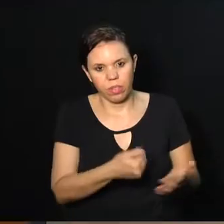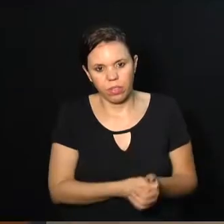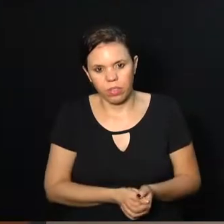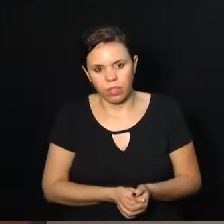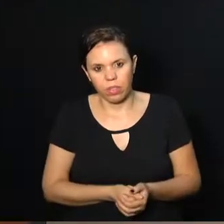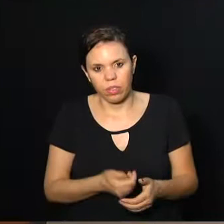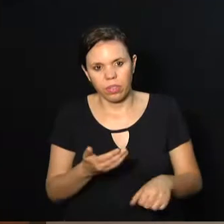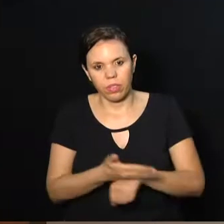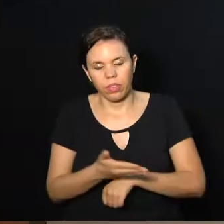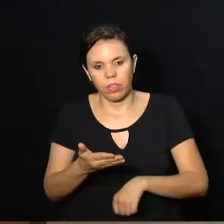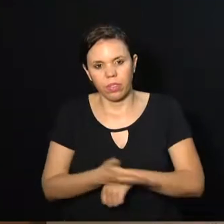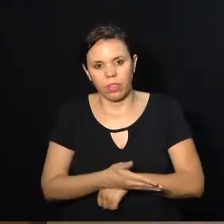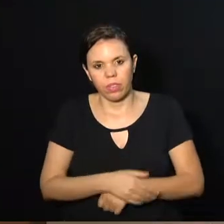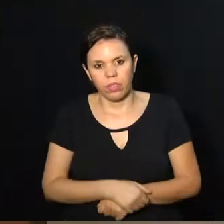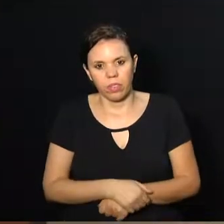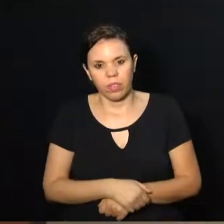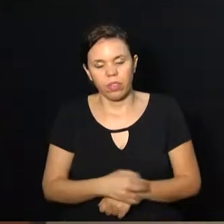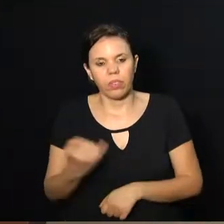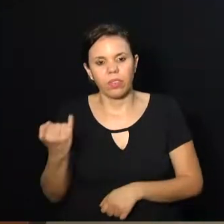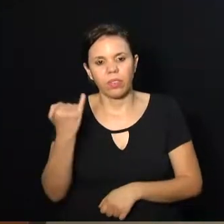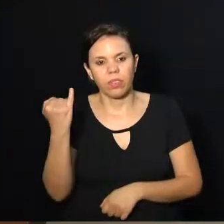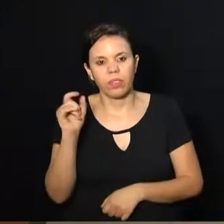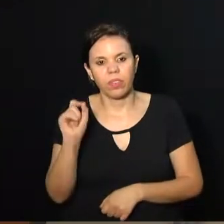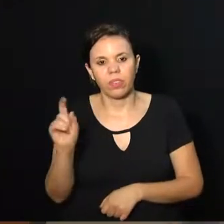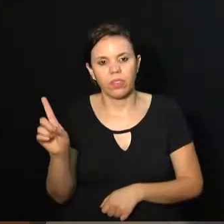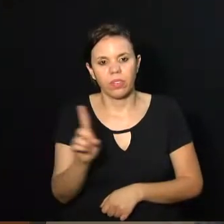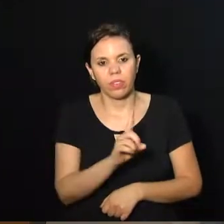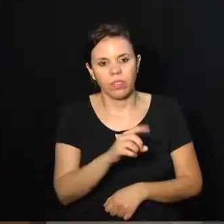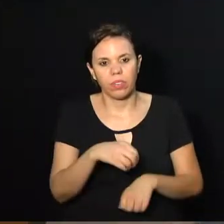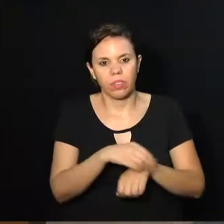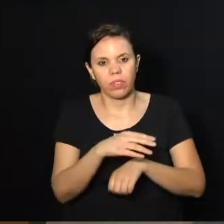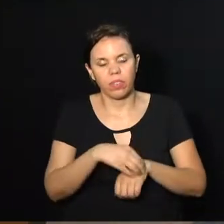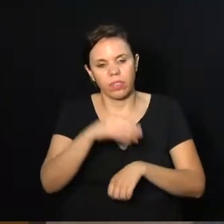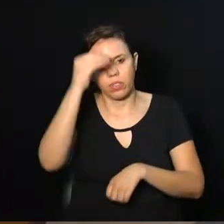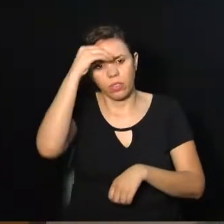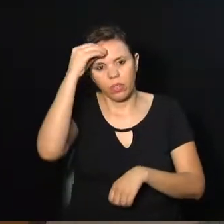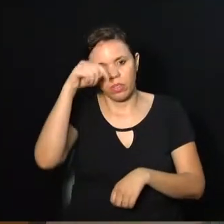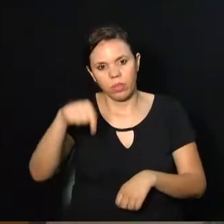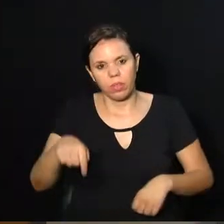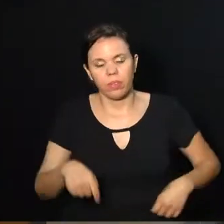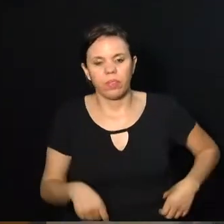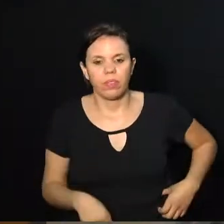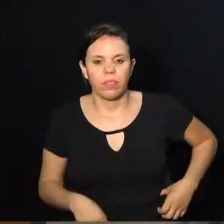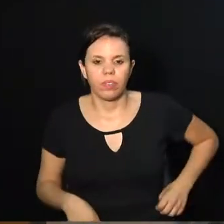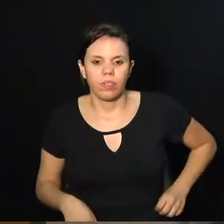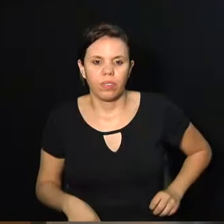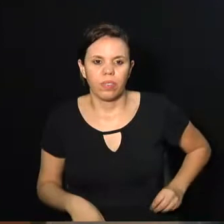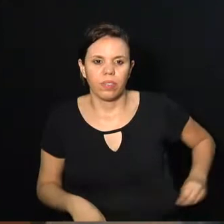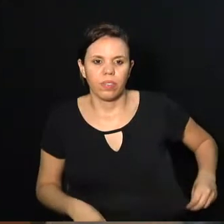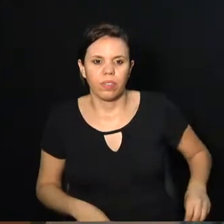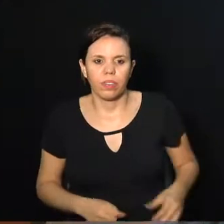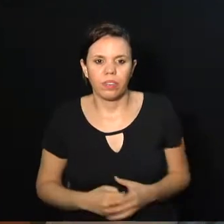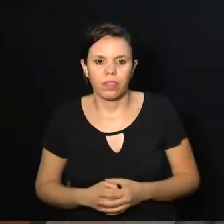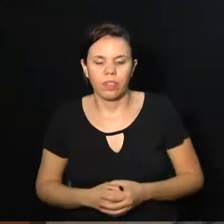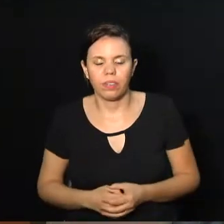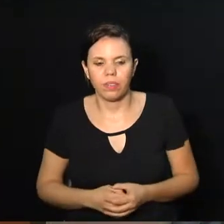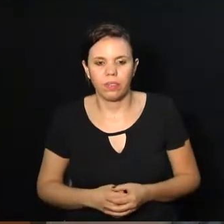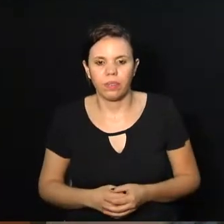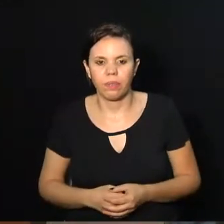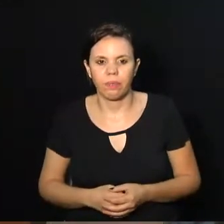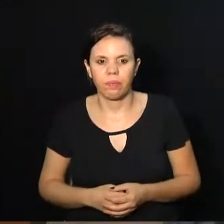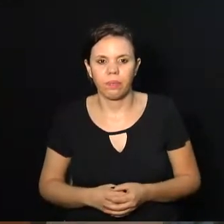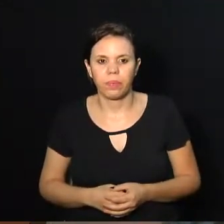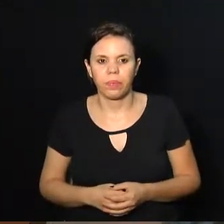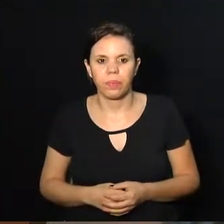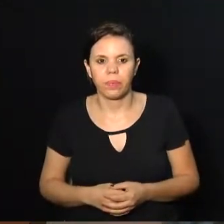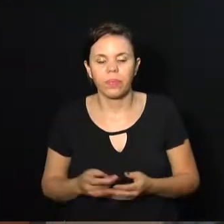sua participação. Muito importante. O dia que o senhor quiser trazer o seu sobrinho aqui. Ele está em São Paulo. Ele está em São Paulo, Mas